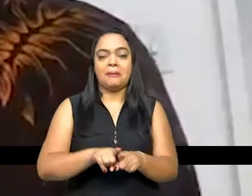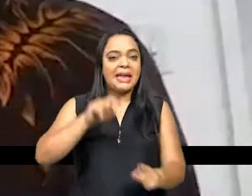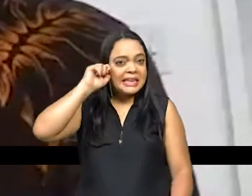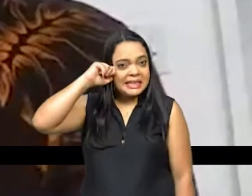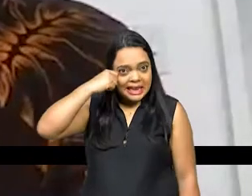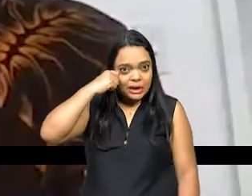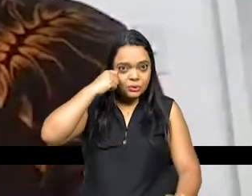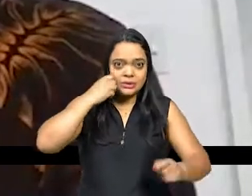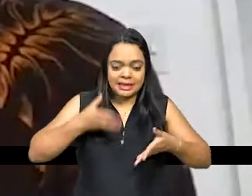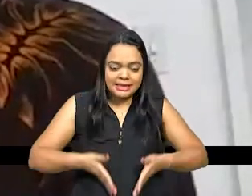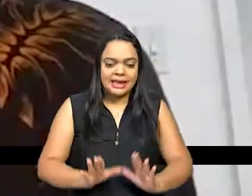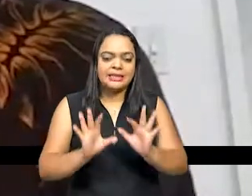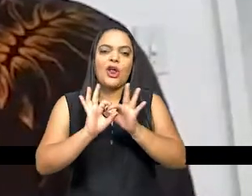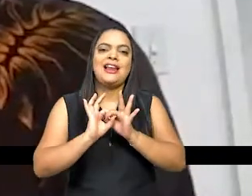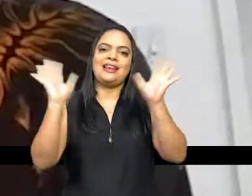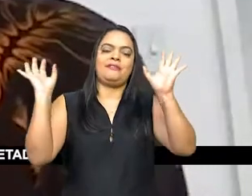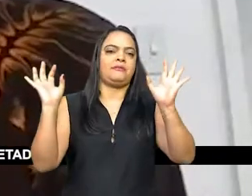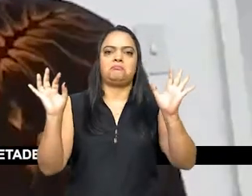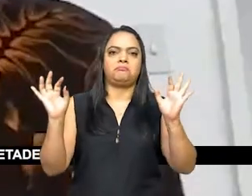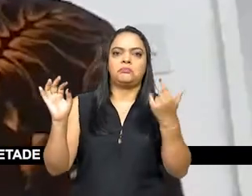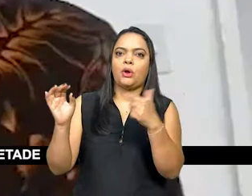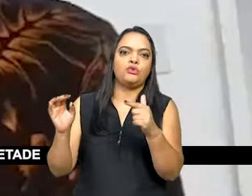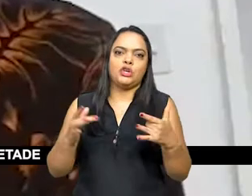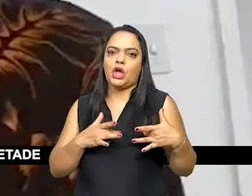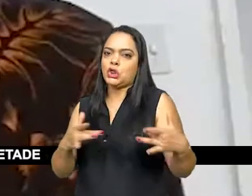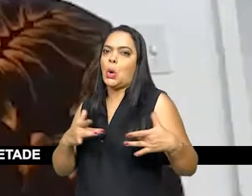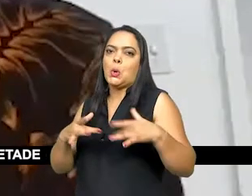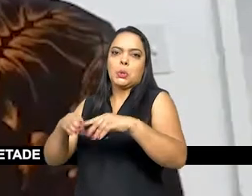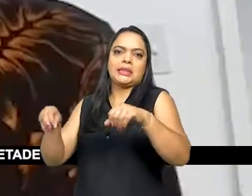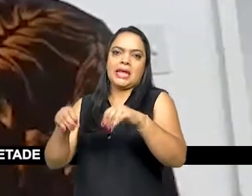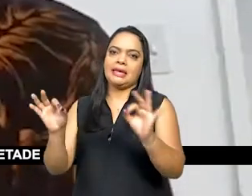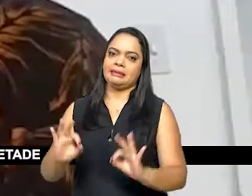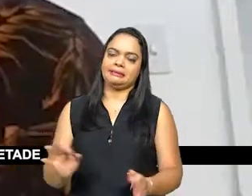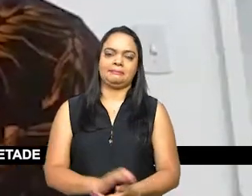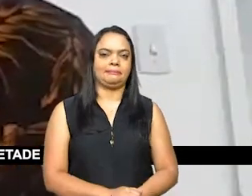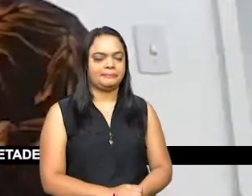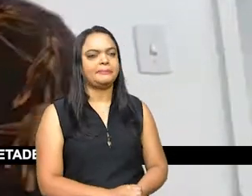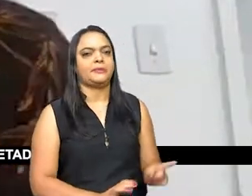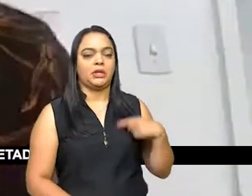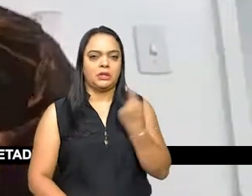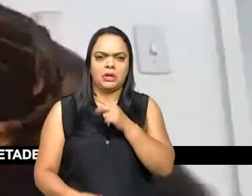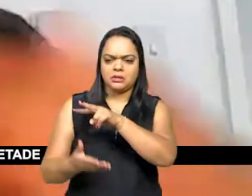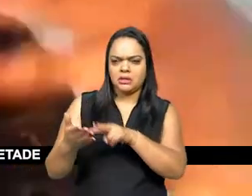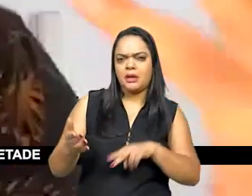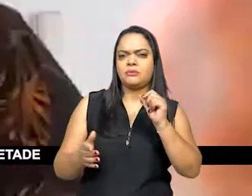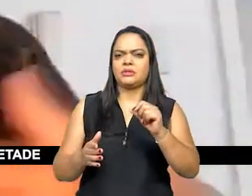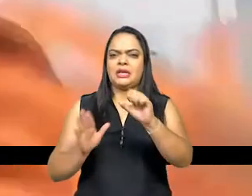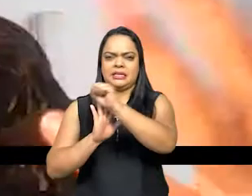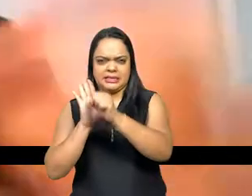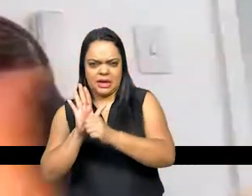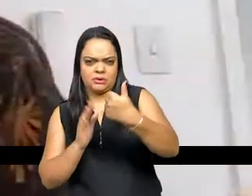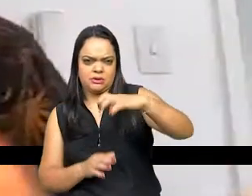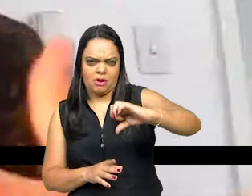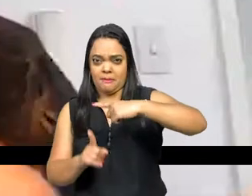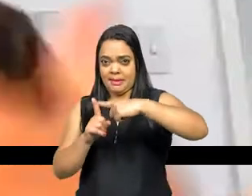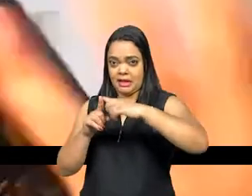né? A gente tem toda uma... quando a gente pega os relatórios dos presidentes de província da primeira metade do século XIX, da segunda metade do